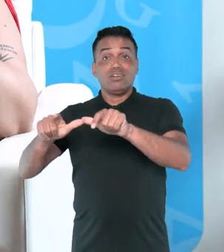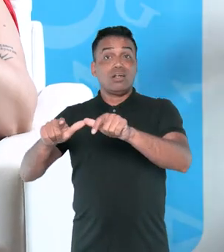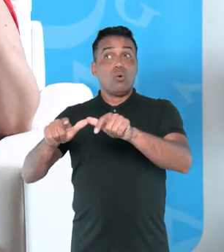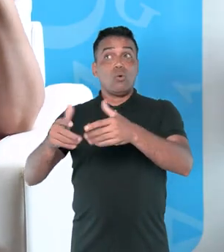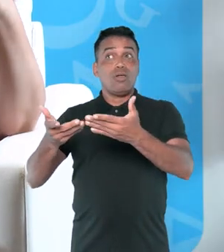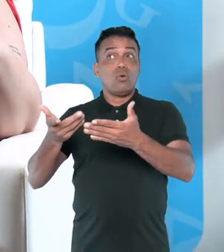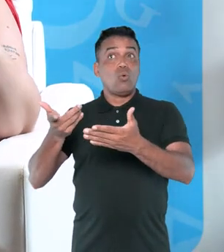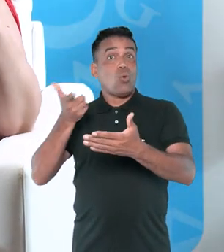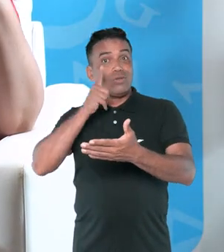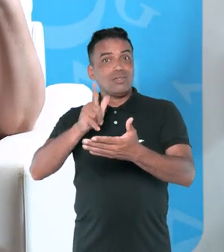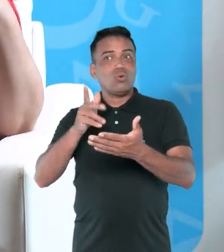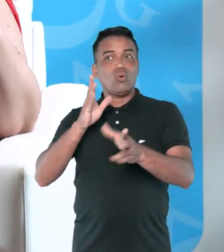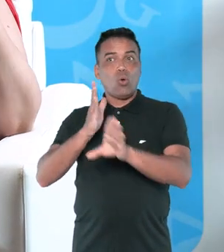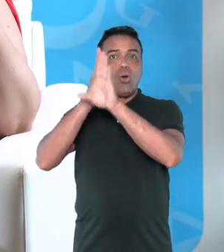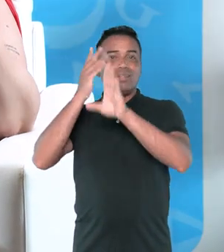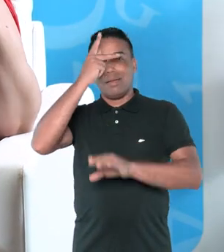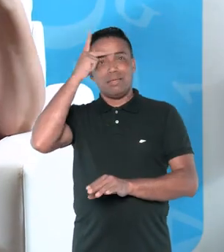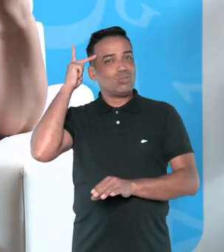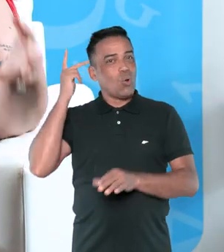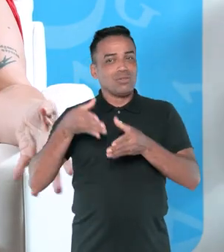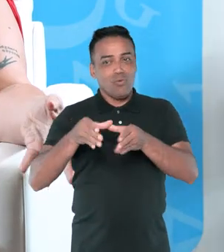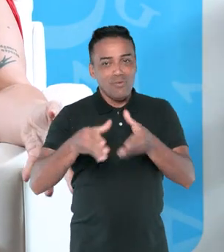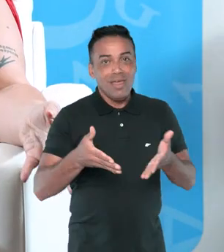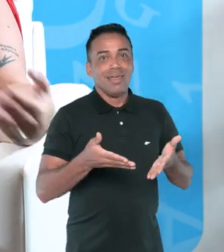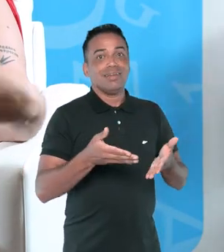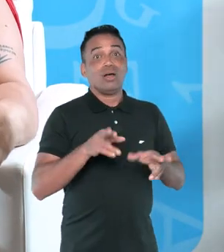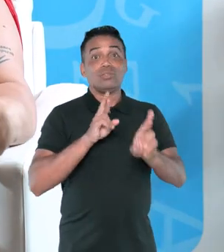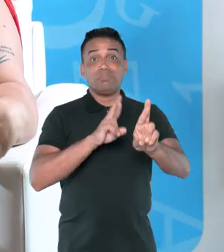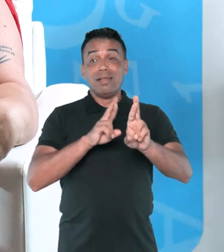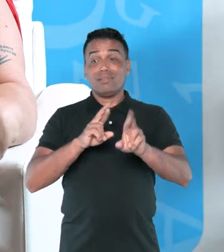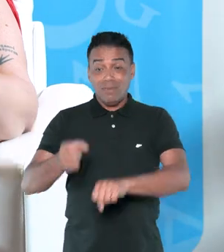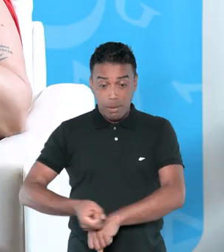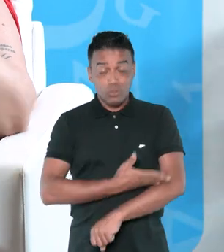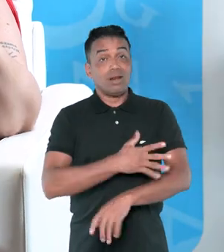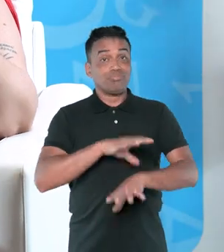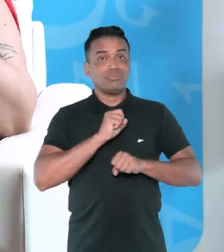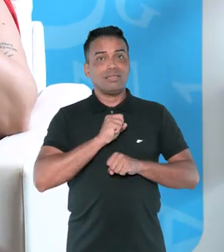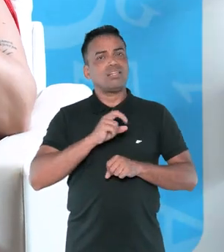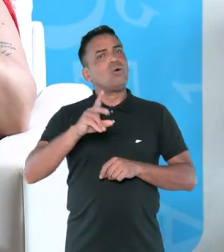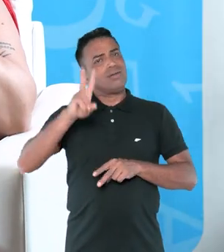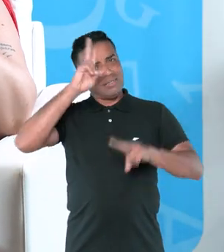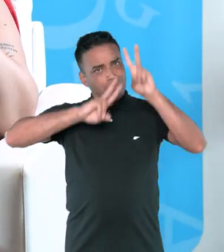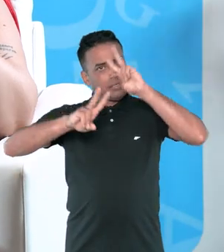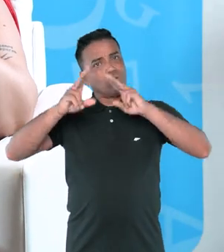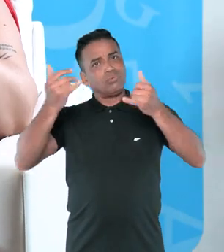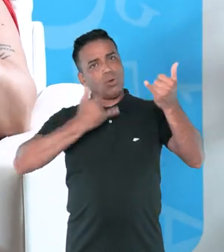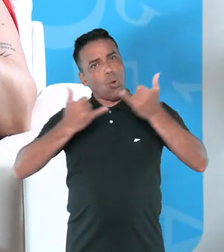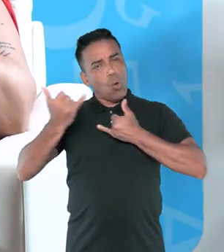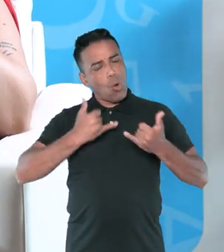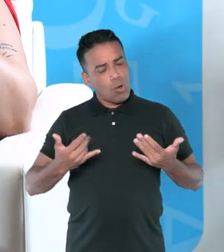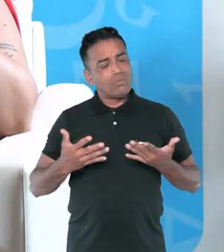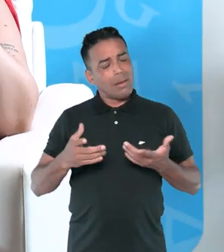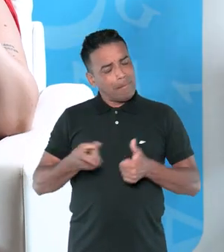proporciona encontrar pessoas, conhecer lugares, e eu estou sempre esperando qual vai ser a próxima coisa que vai me emocionar. Me contam muita coisa, mas eu primeiro preciso